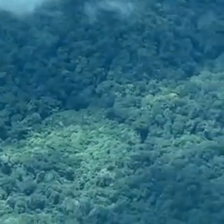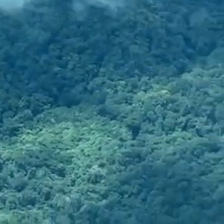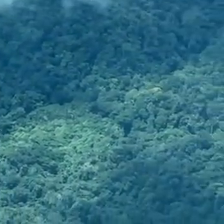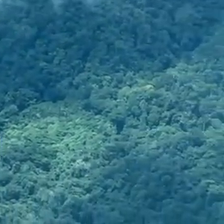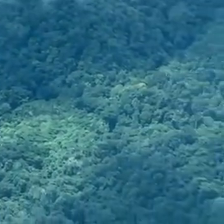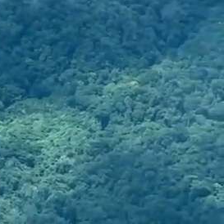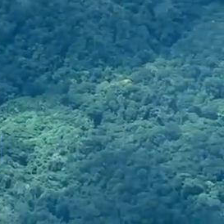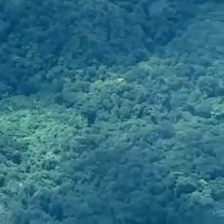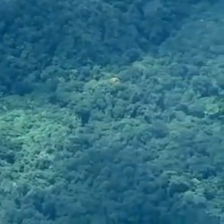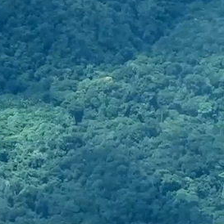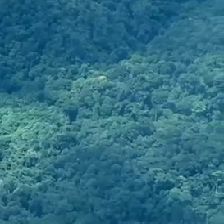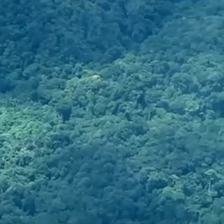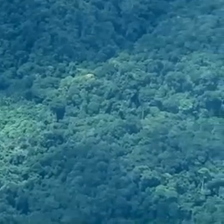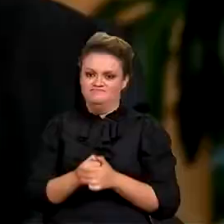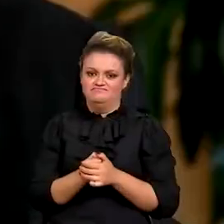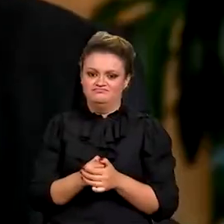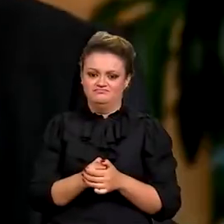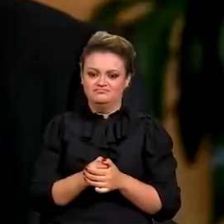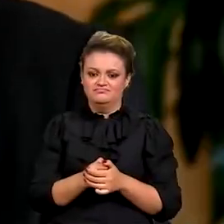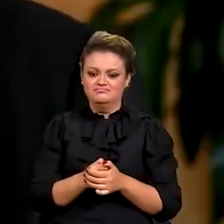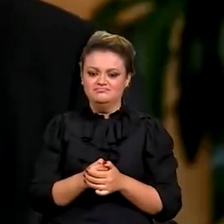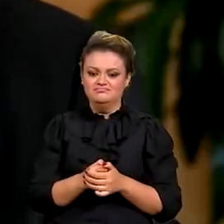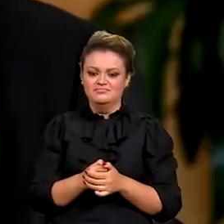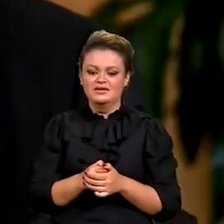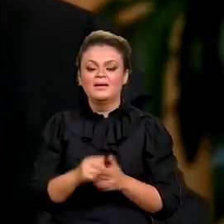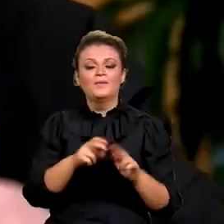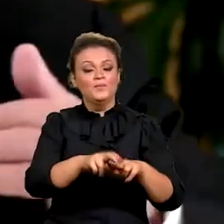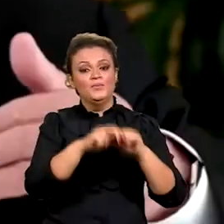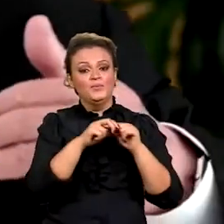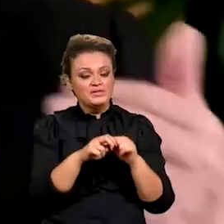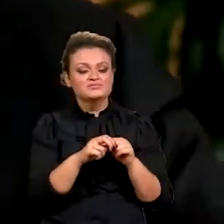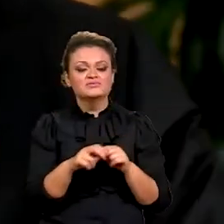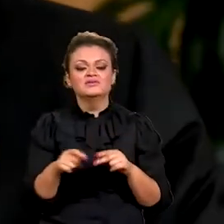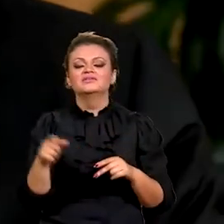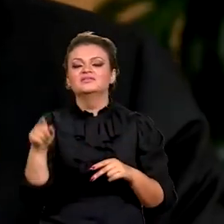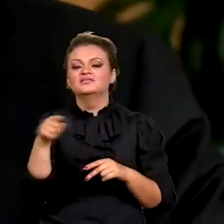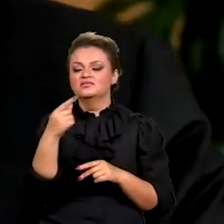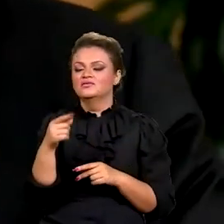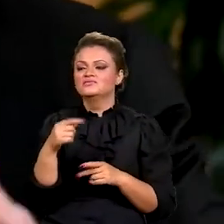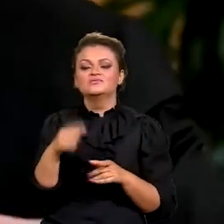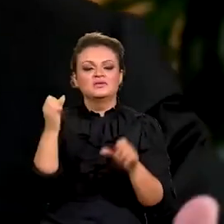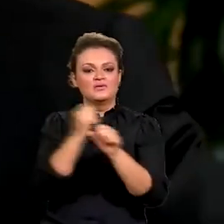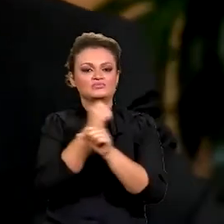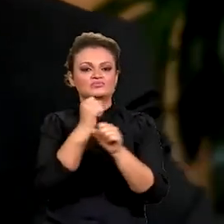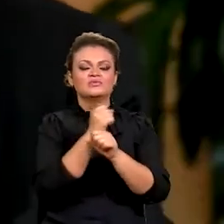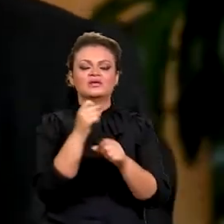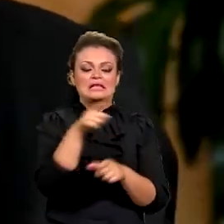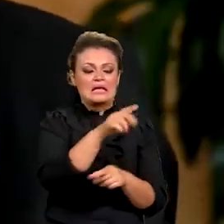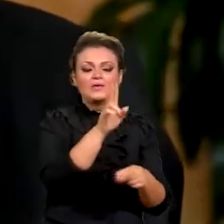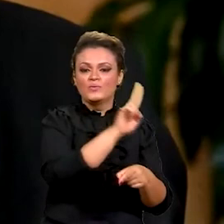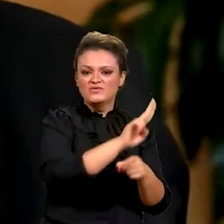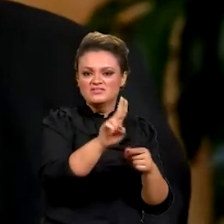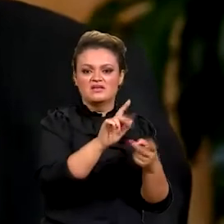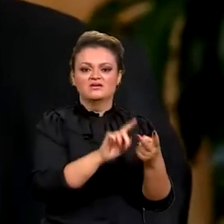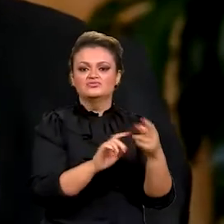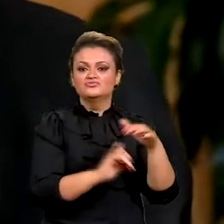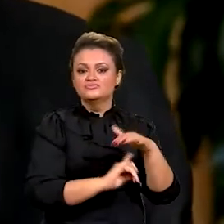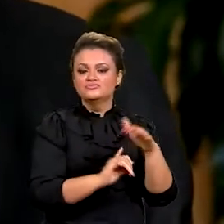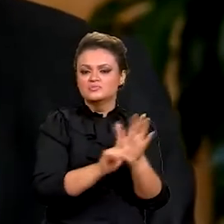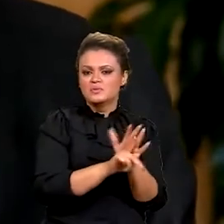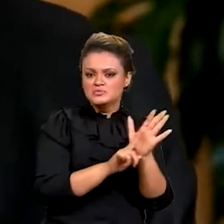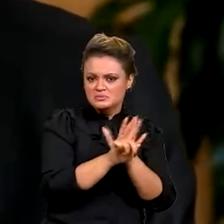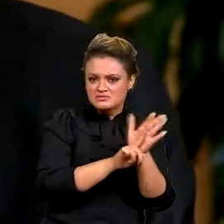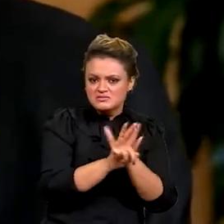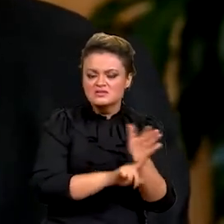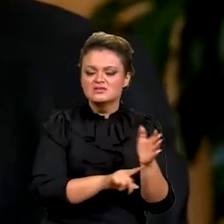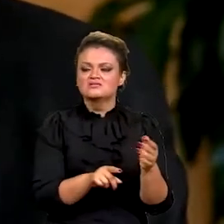Amazônia. Por isso que nós vamos ter que colocar as universidades para pesquisar, os institutos de pesquisa, fazer convênio com outros países, para